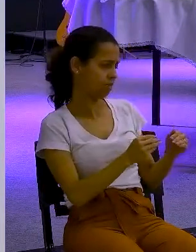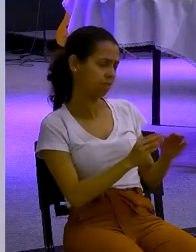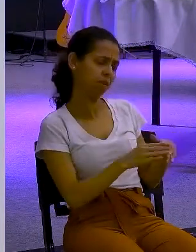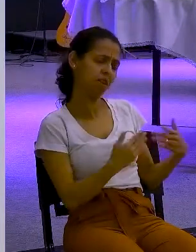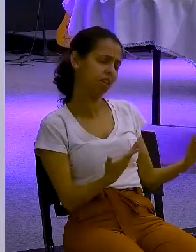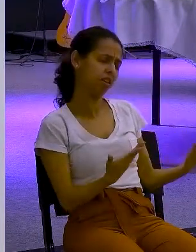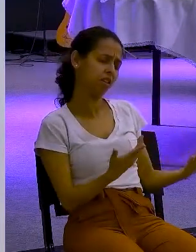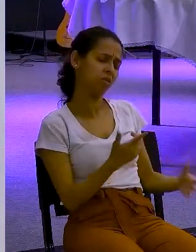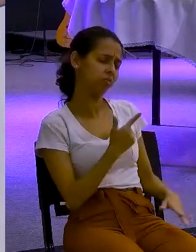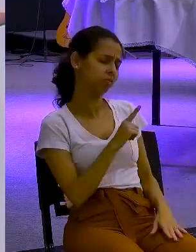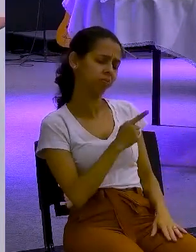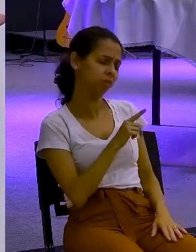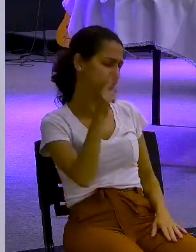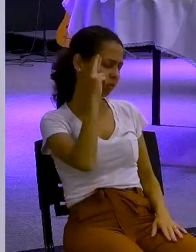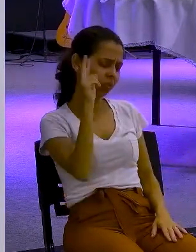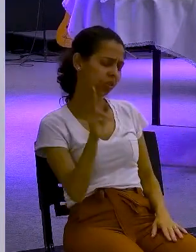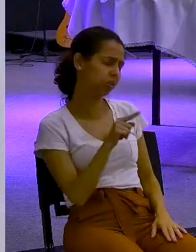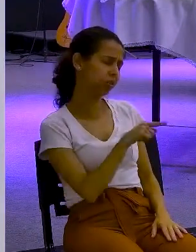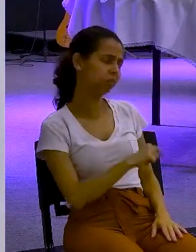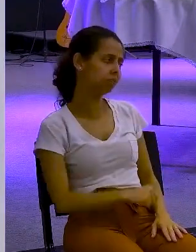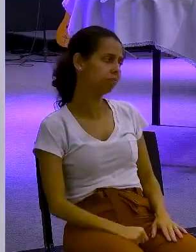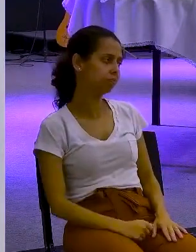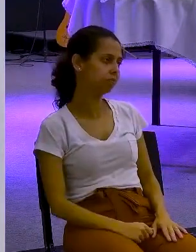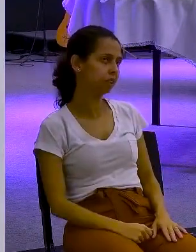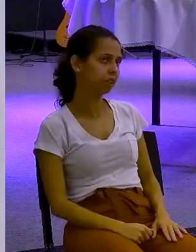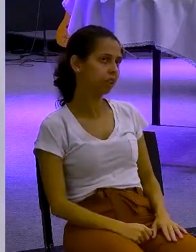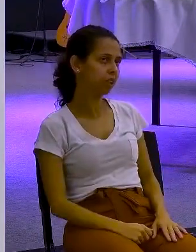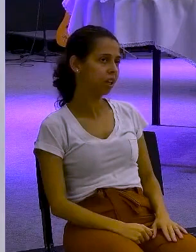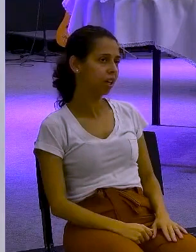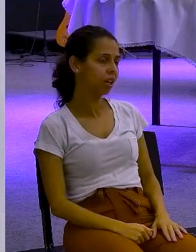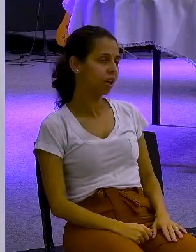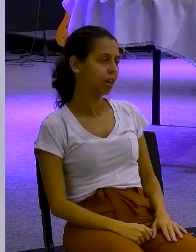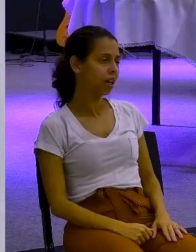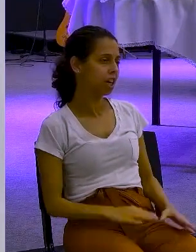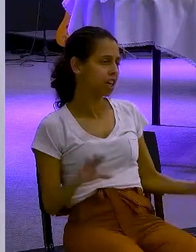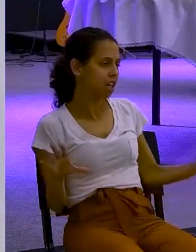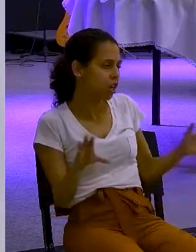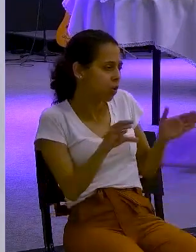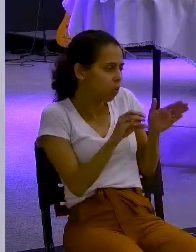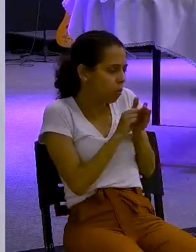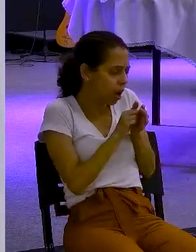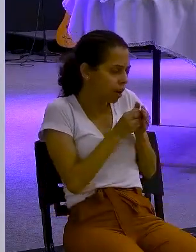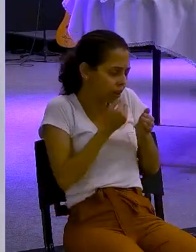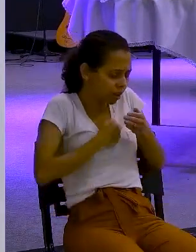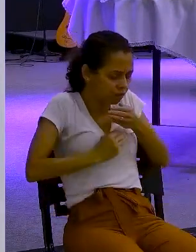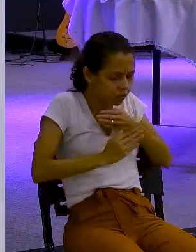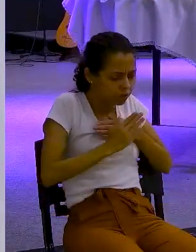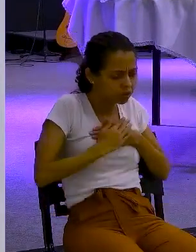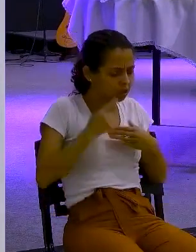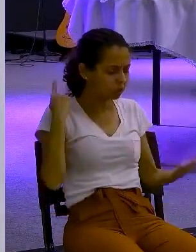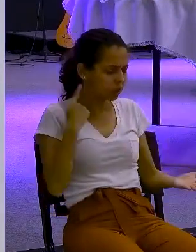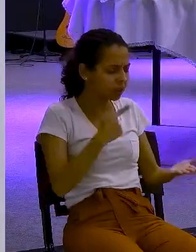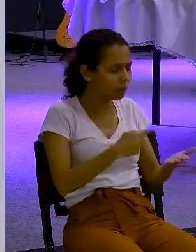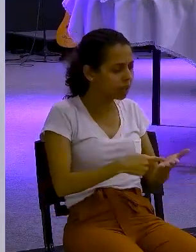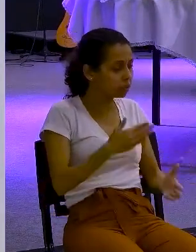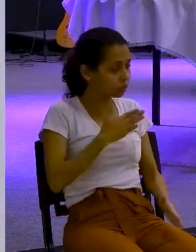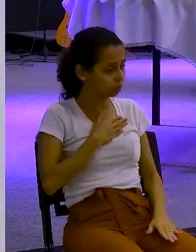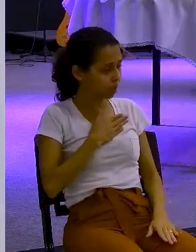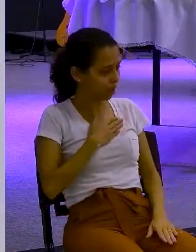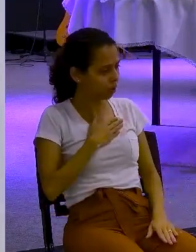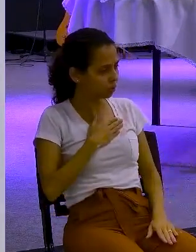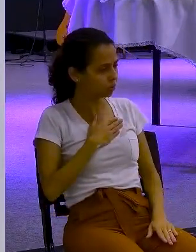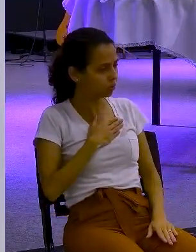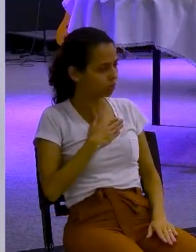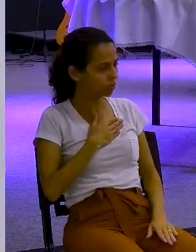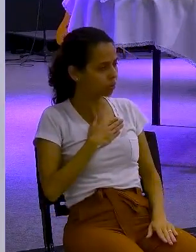Porque aquele que tem os meus mandamentos e os guarda, este é o que me ama. Aquele que me ama será amado pelo meu Pai. E